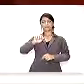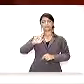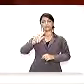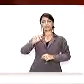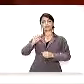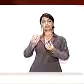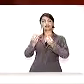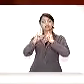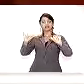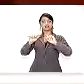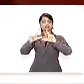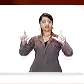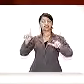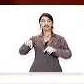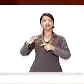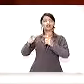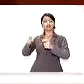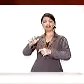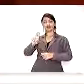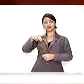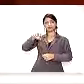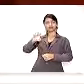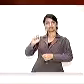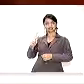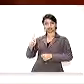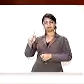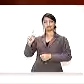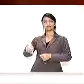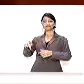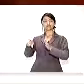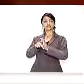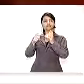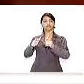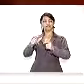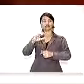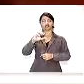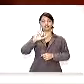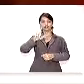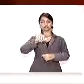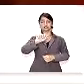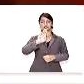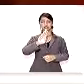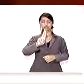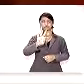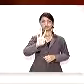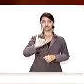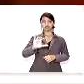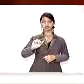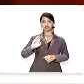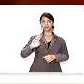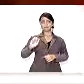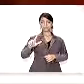interpostos pela Unesp Universidade Estadual de juro de Mesquita filho Campus de Jabuticabal em face de